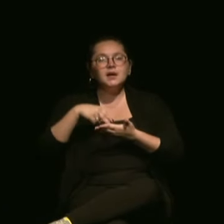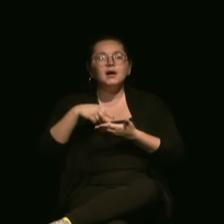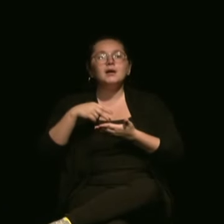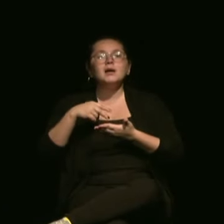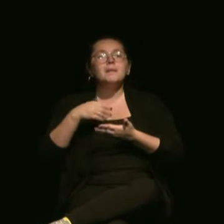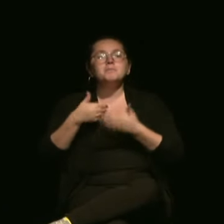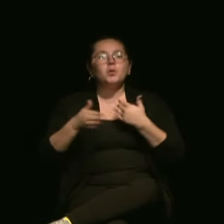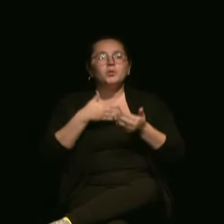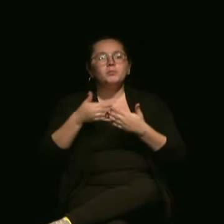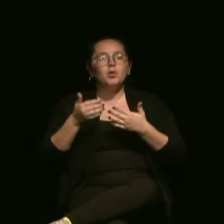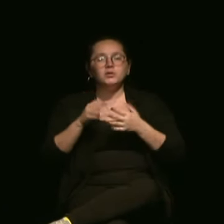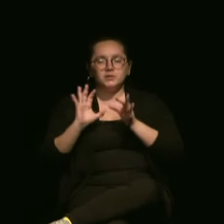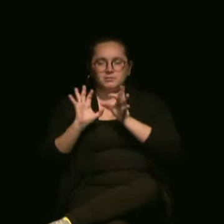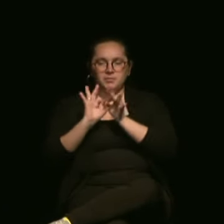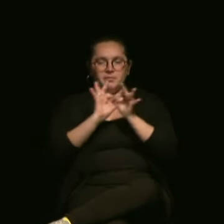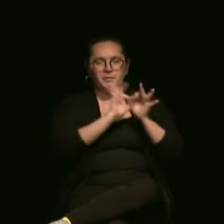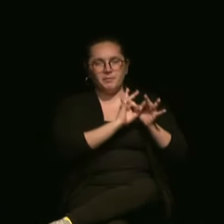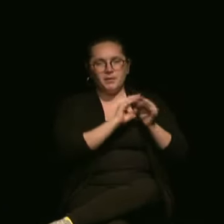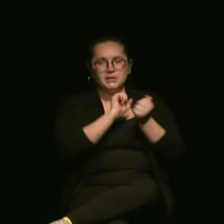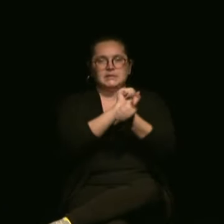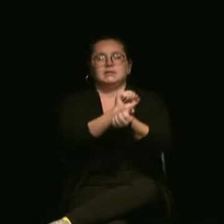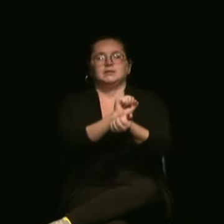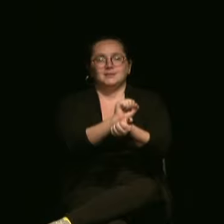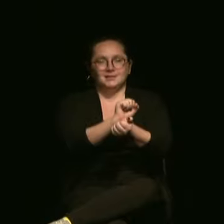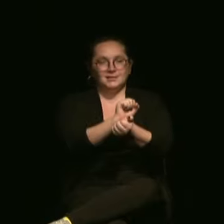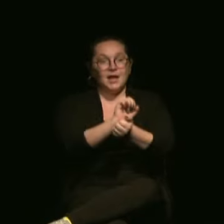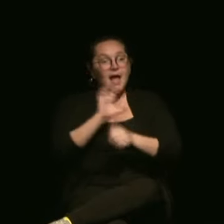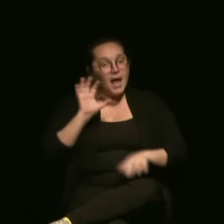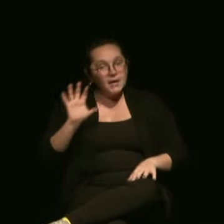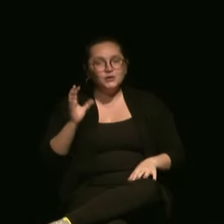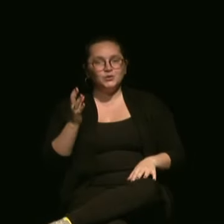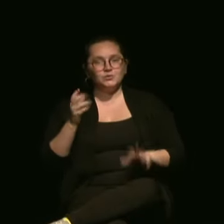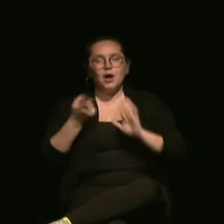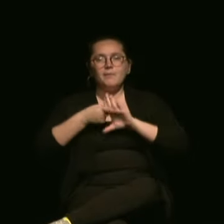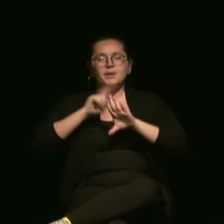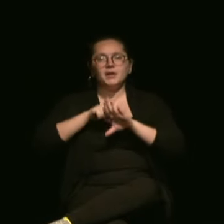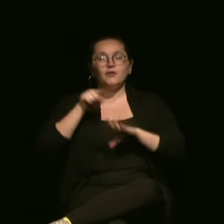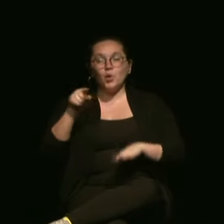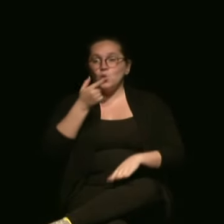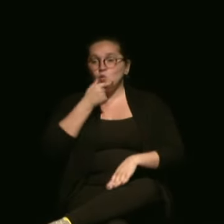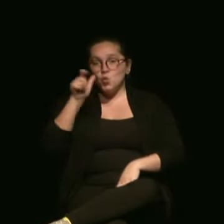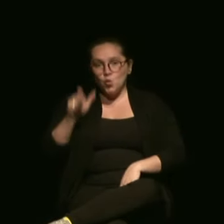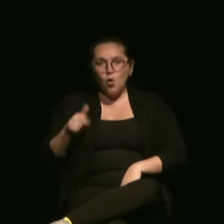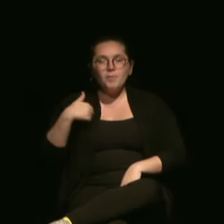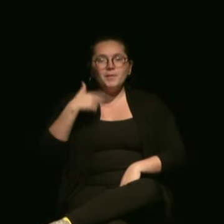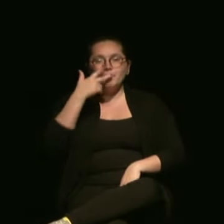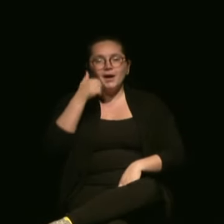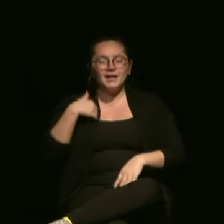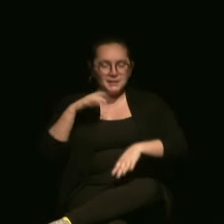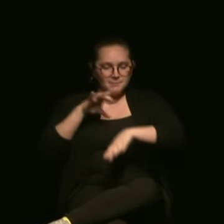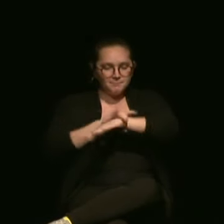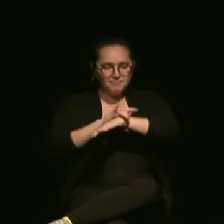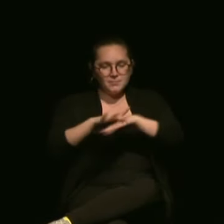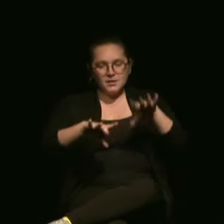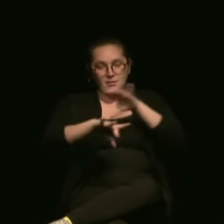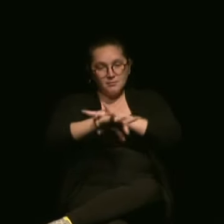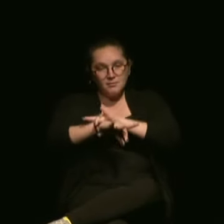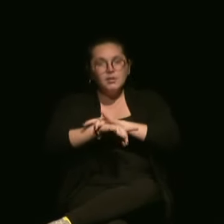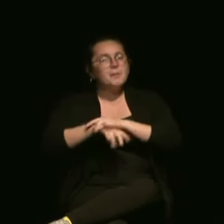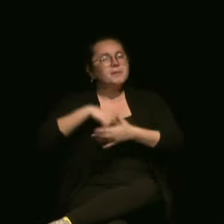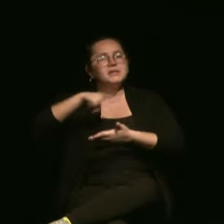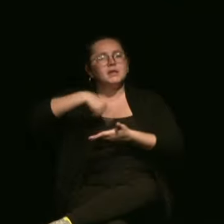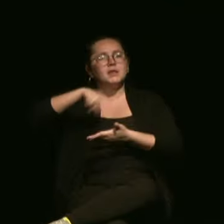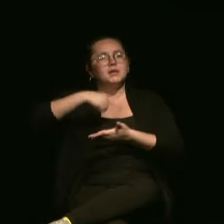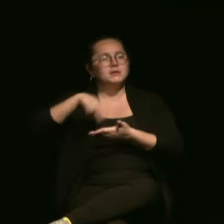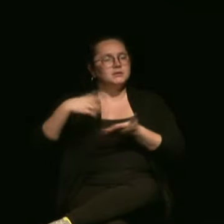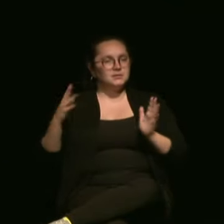faz é isso, ele se acorrenta e começa a dançar. Né? É isso, é assim que eu entendo as prisões